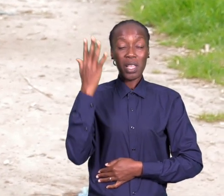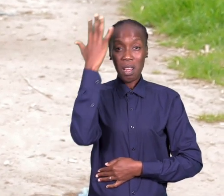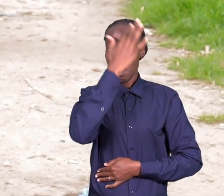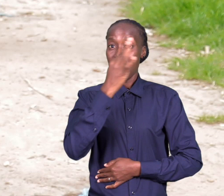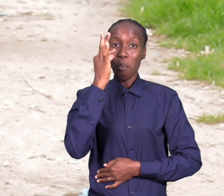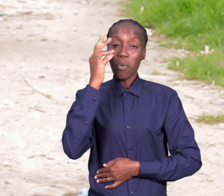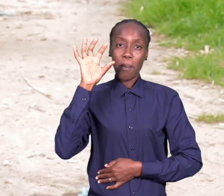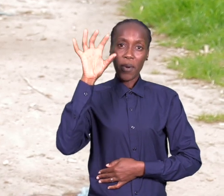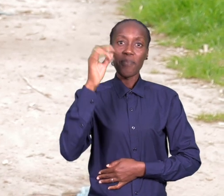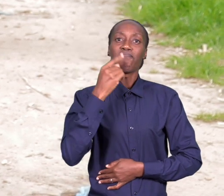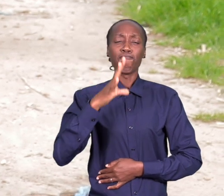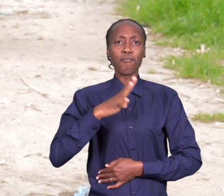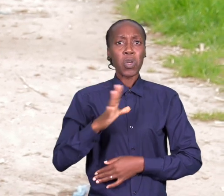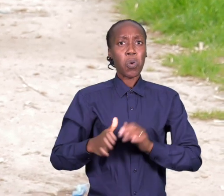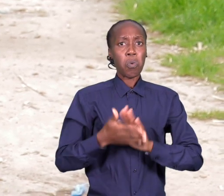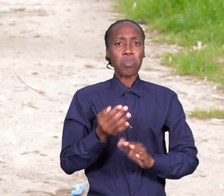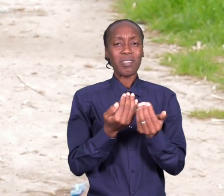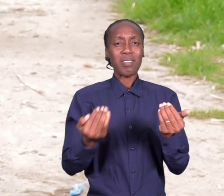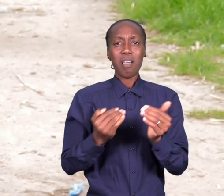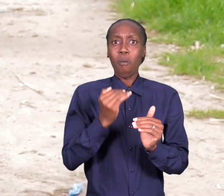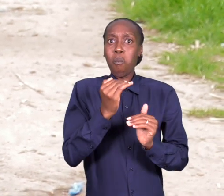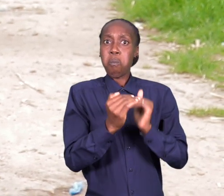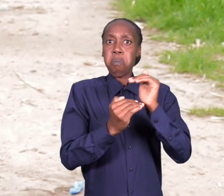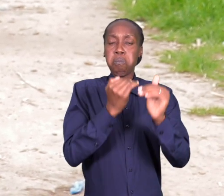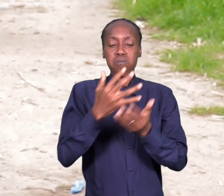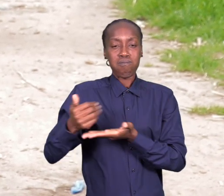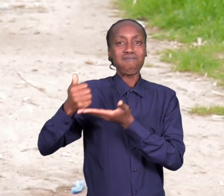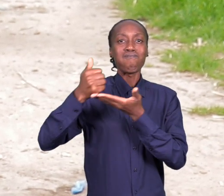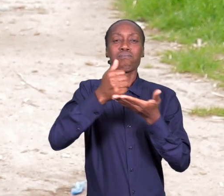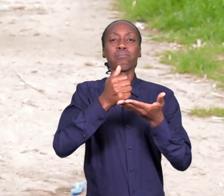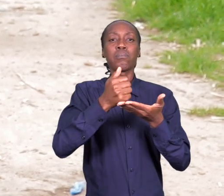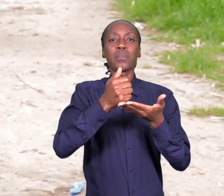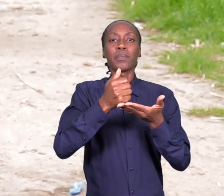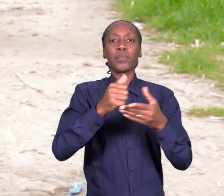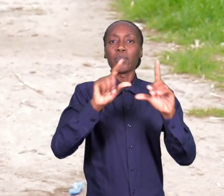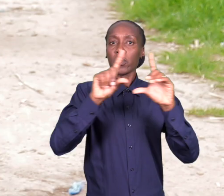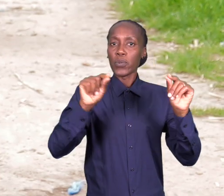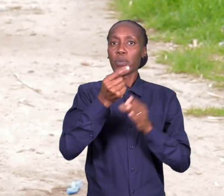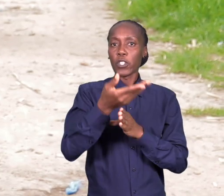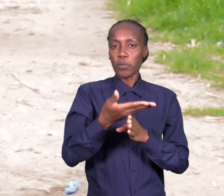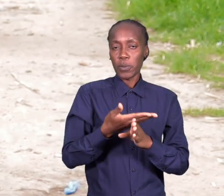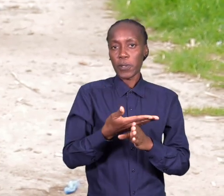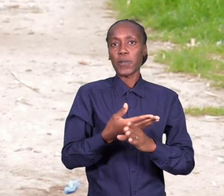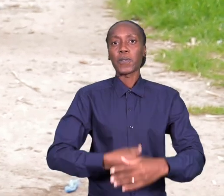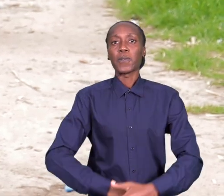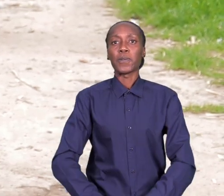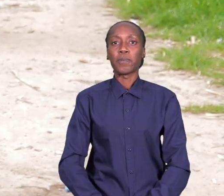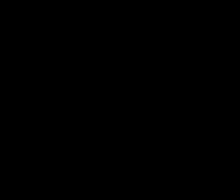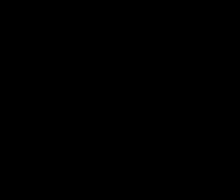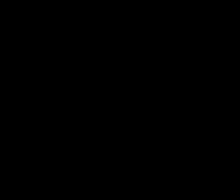no distrito de Mekonta que notaram um desenvolvimento significativo das suas crianças após adotarem estas